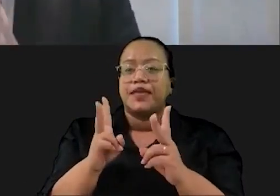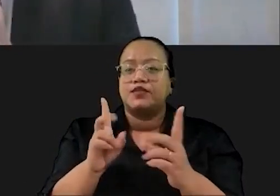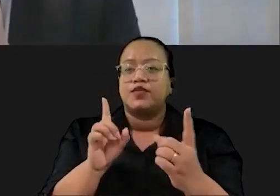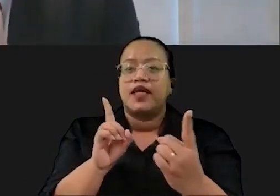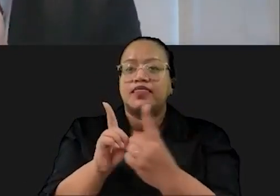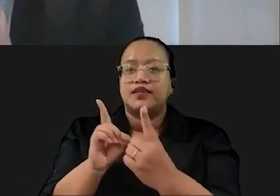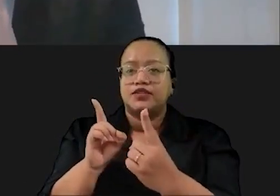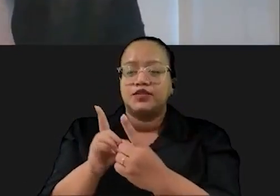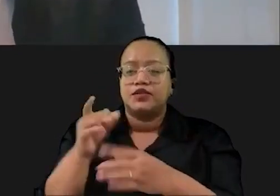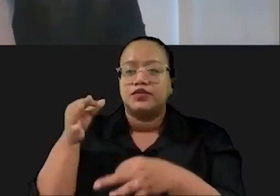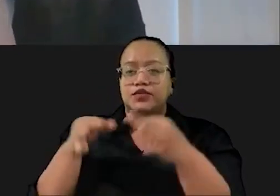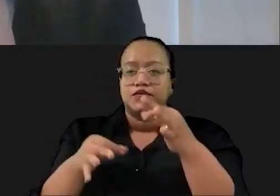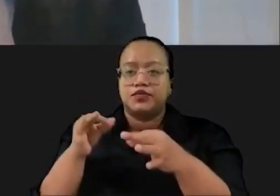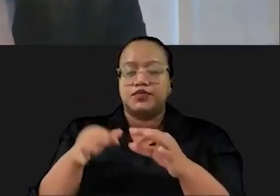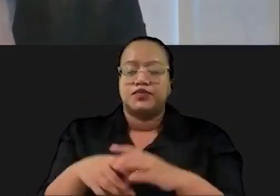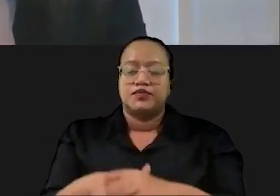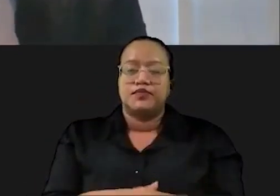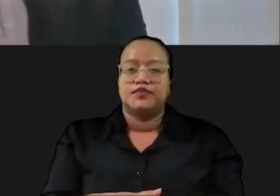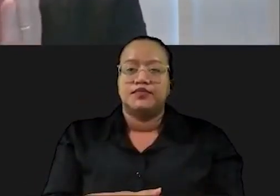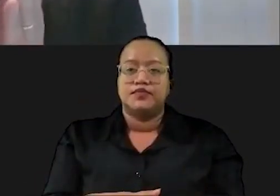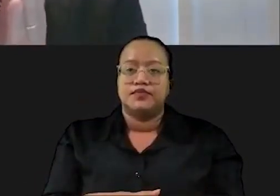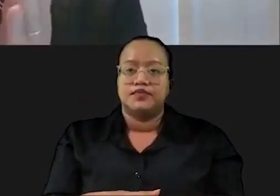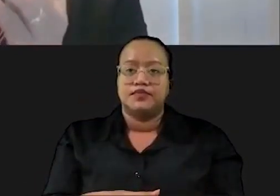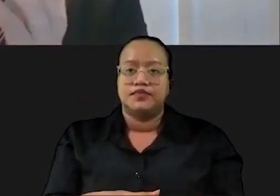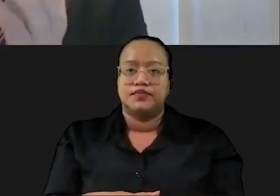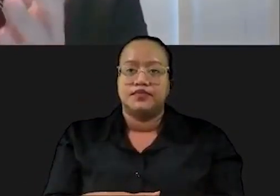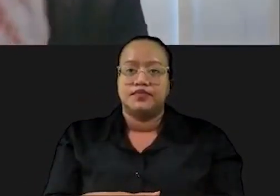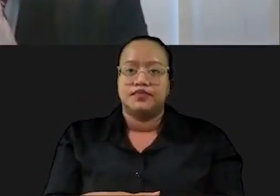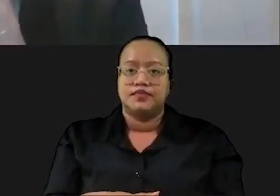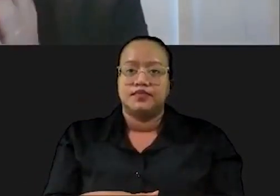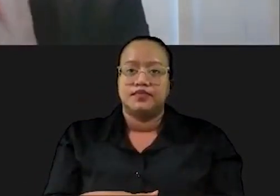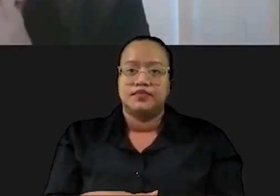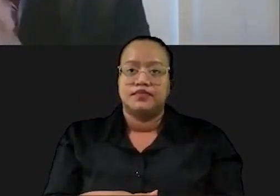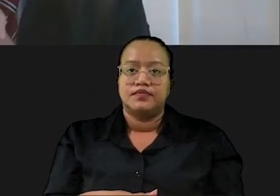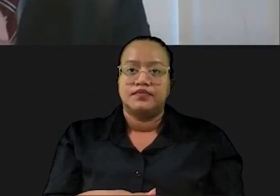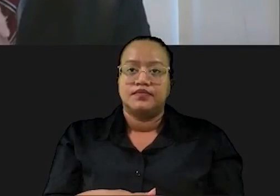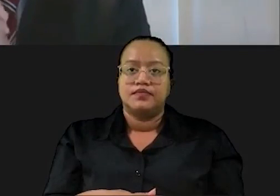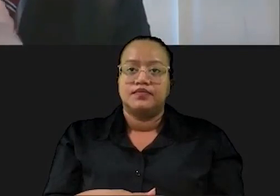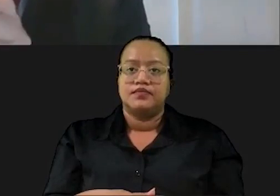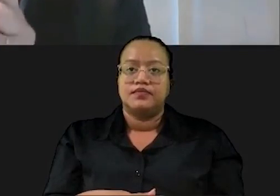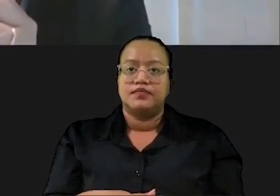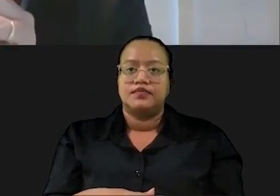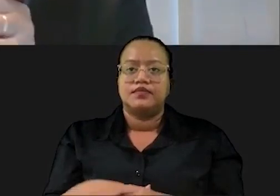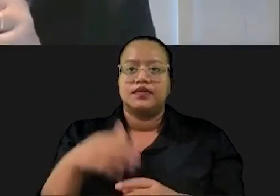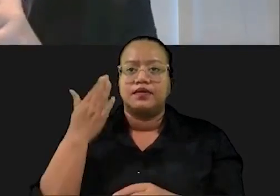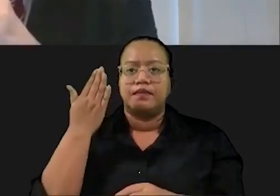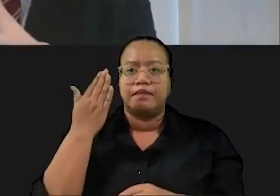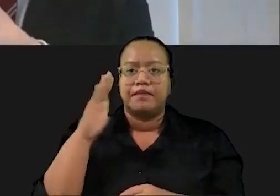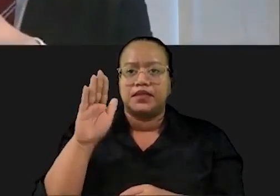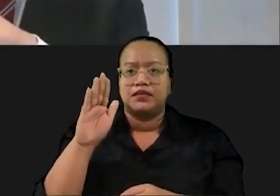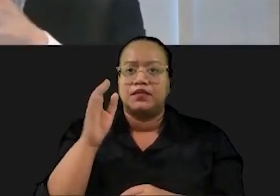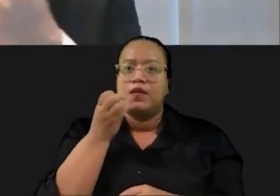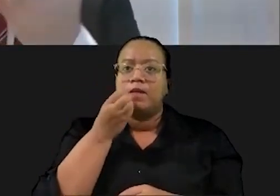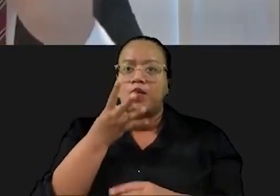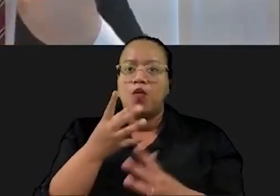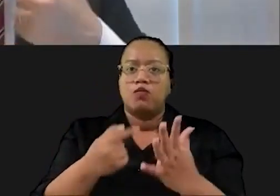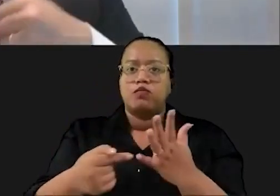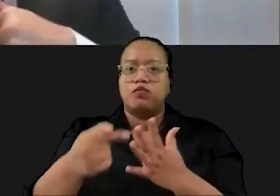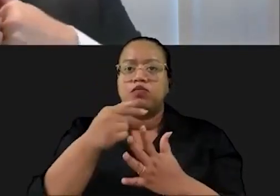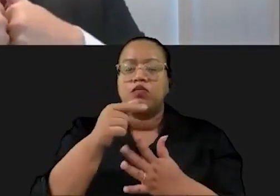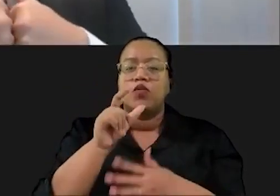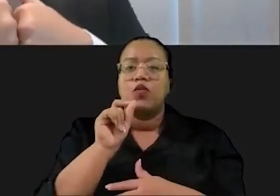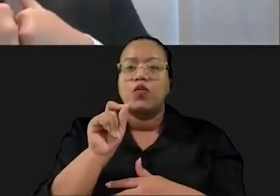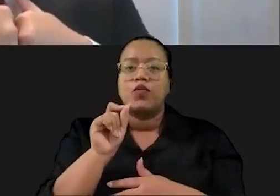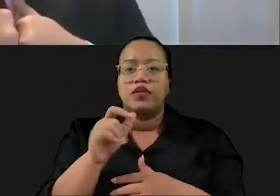Os principais objetivos, principais benefícios oferidos através desses fluxos, né? Para o autor, abrevia o tempo de espera